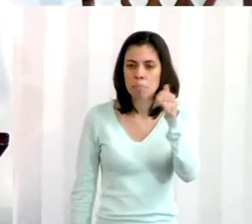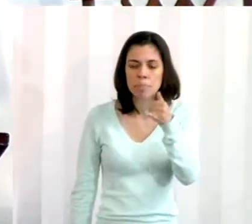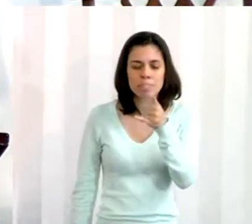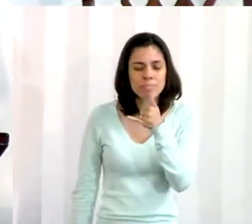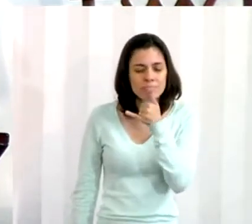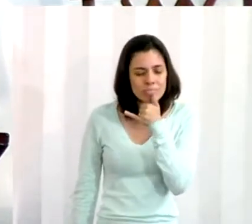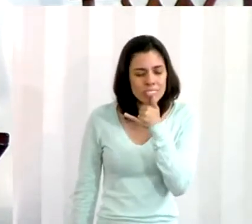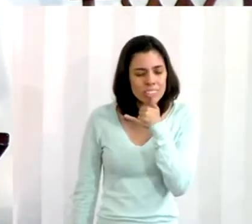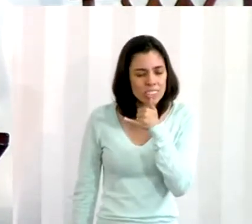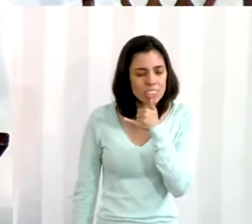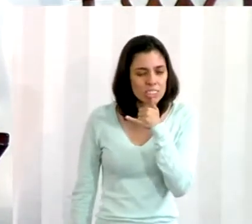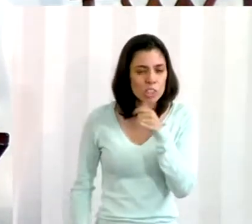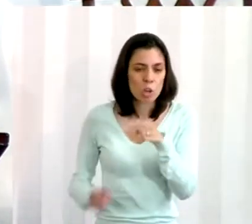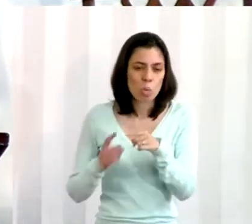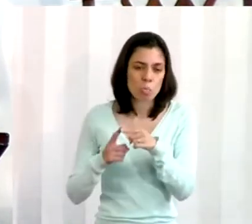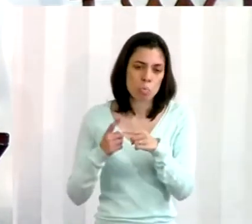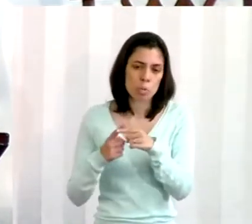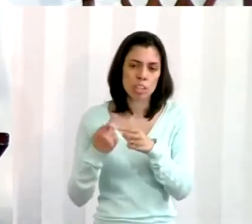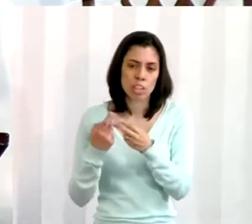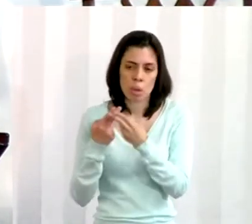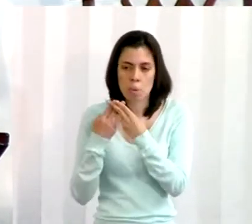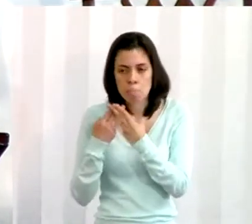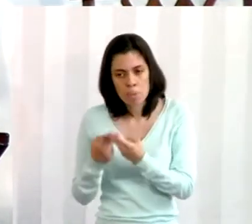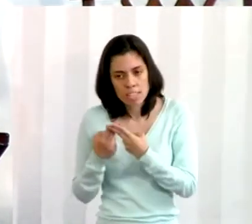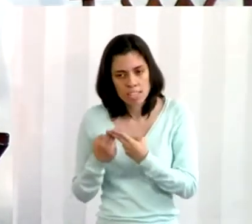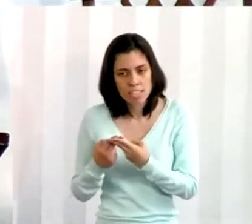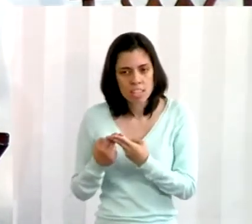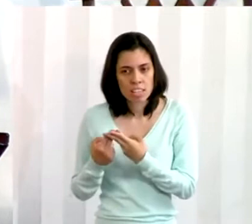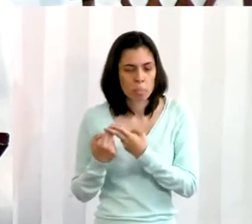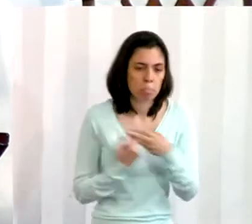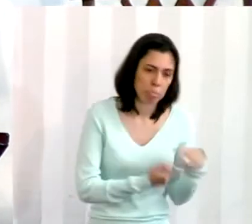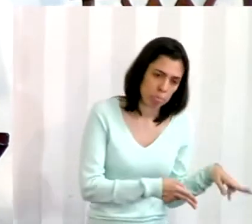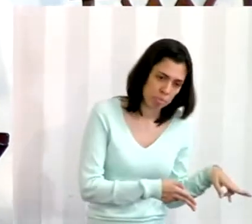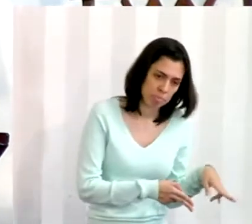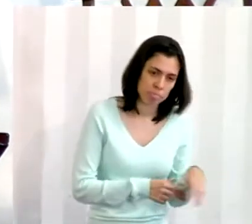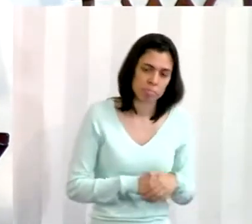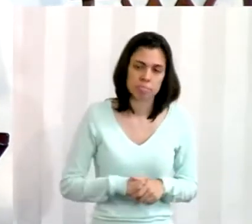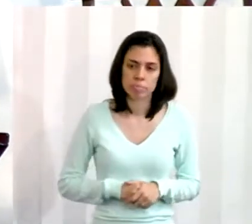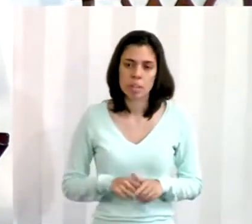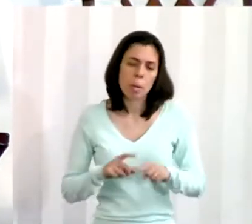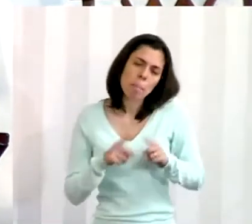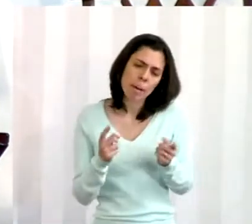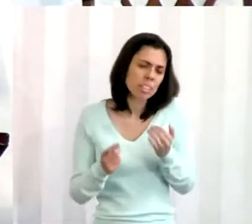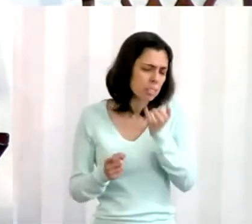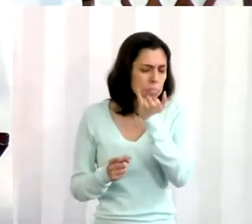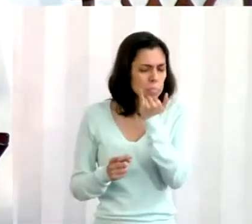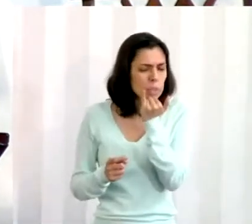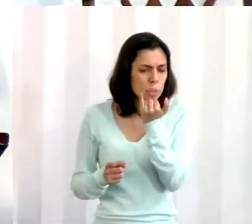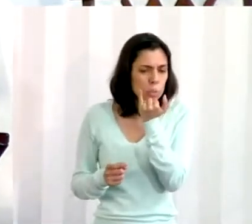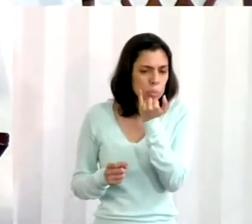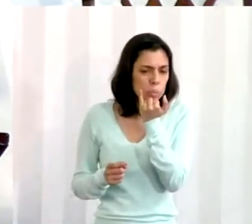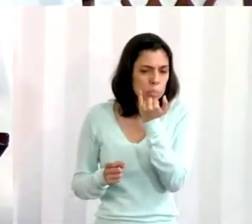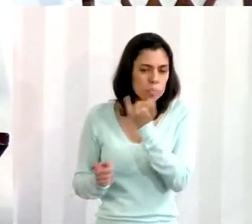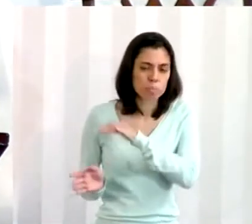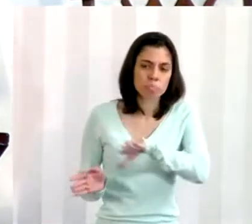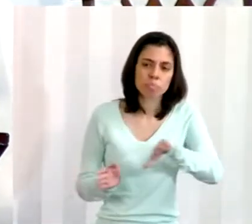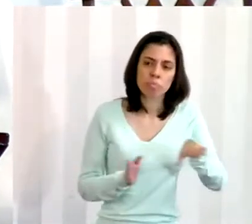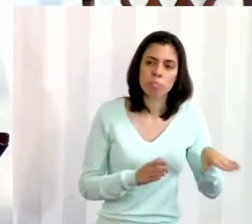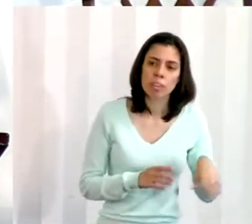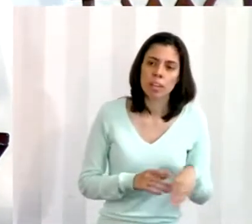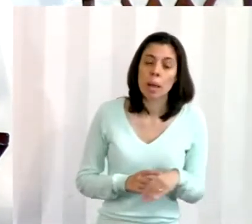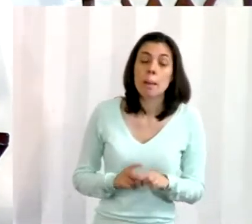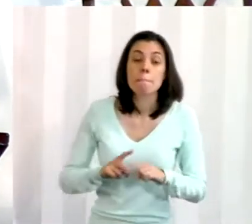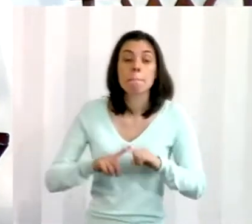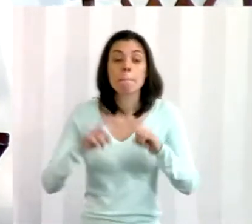perdão. Bom, mas essa passagem está falando então de um tipo de paciência para com o Senhor. E